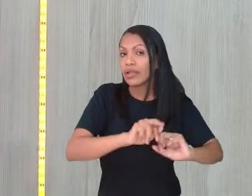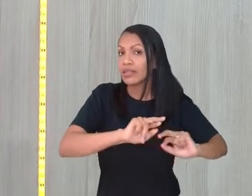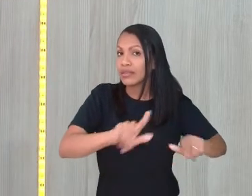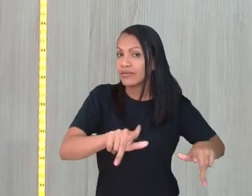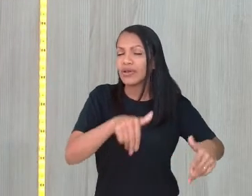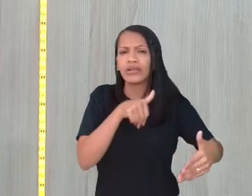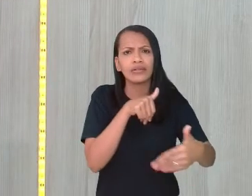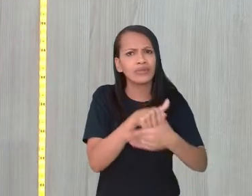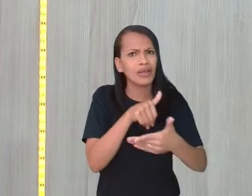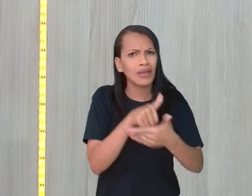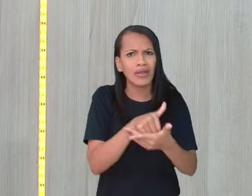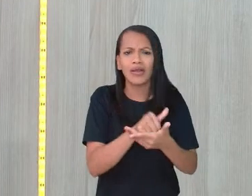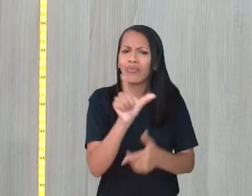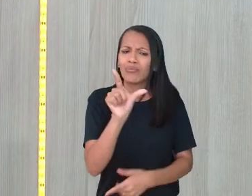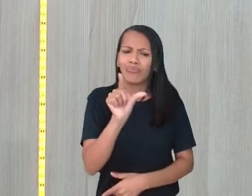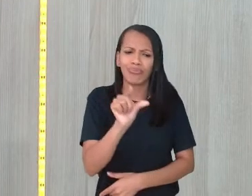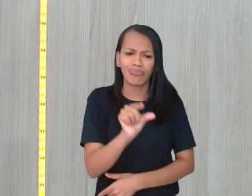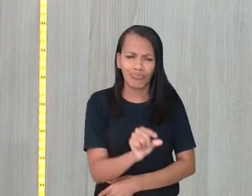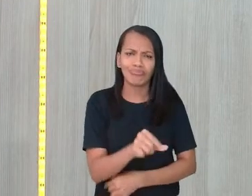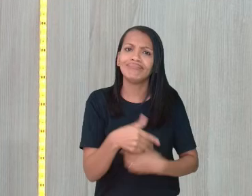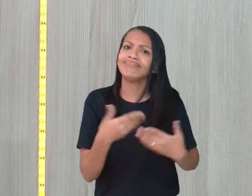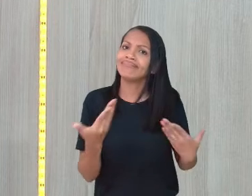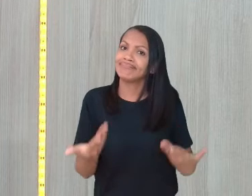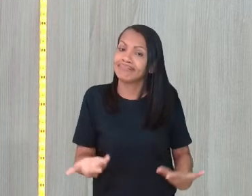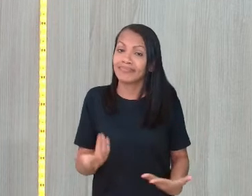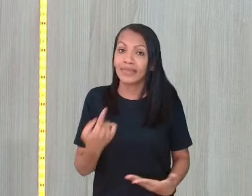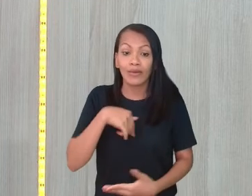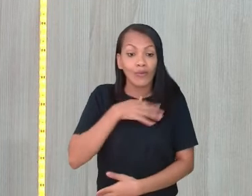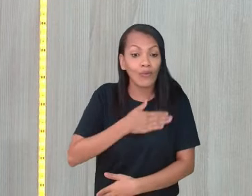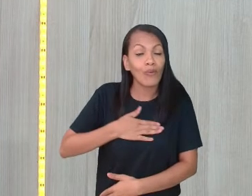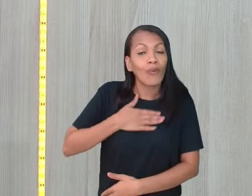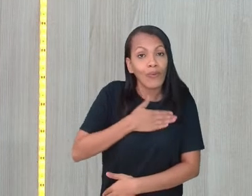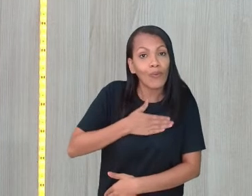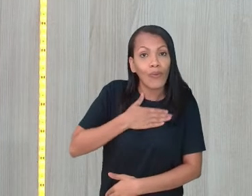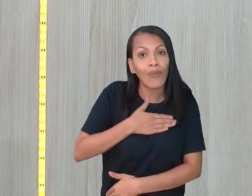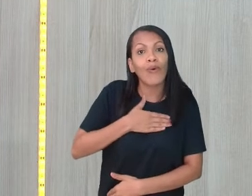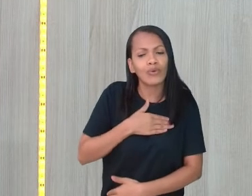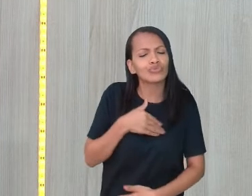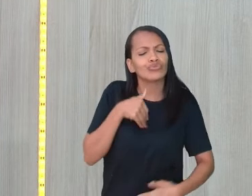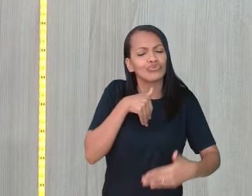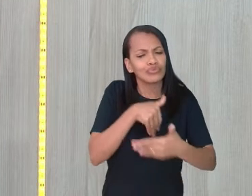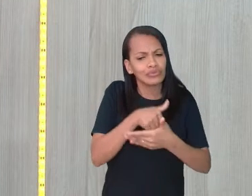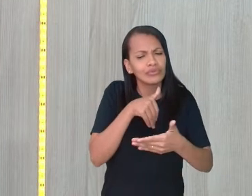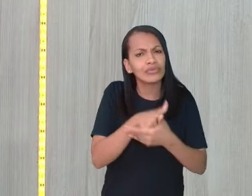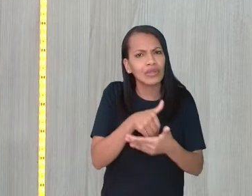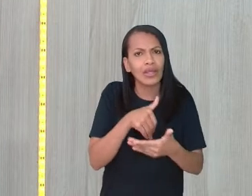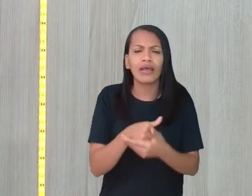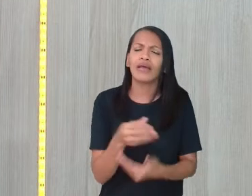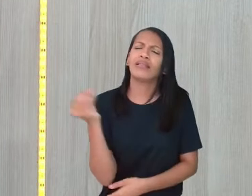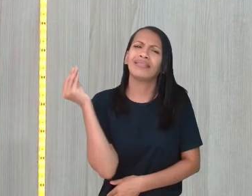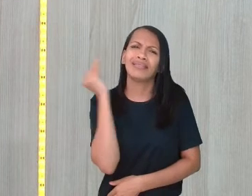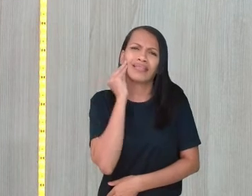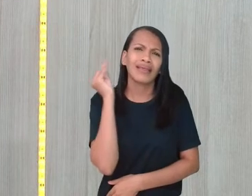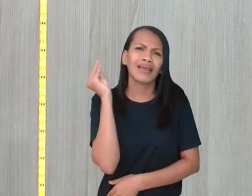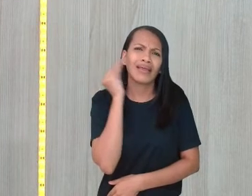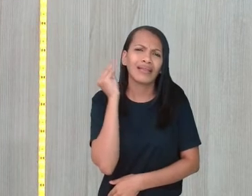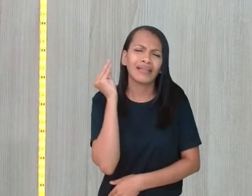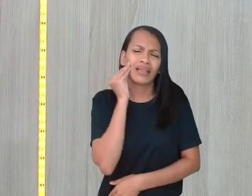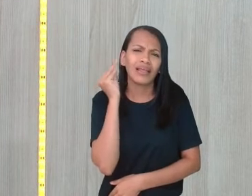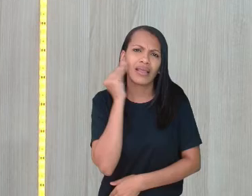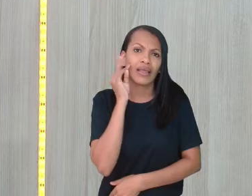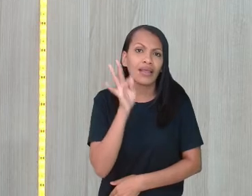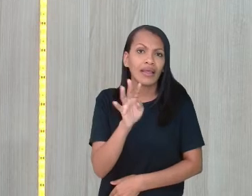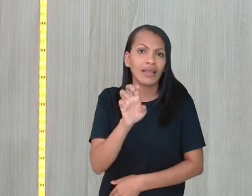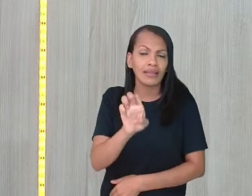futebol, é muito reduzido, né? Então, eu gosto bastante de jogar futebol. Tentei jogar tênis